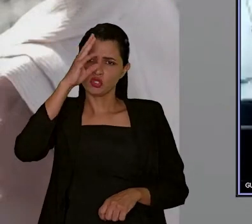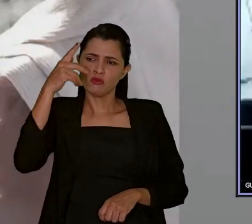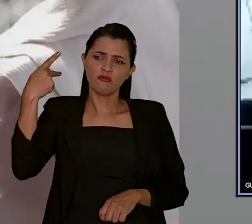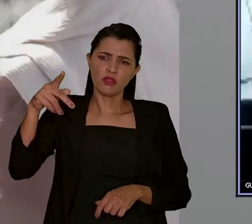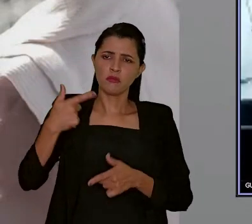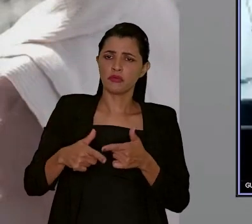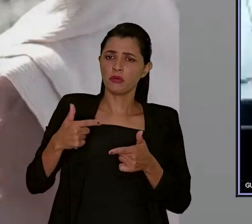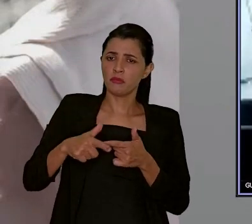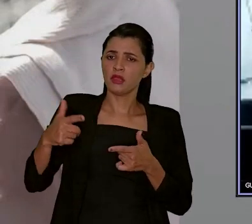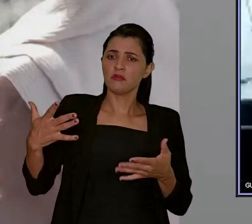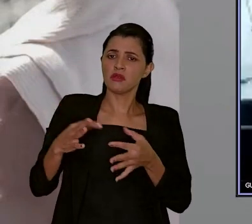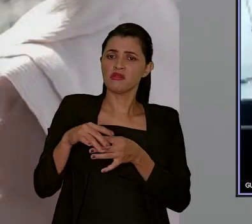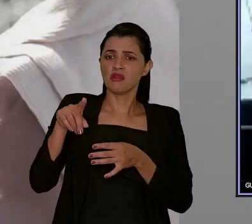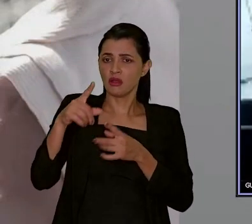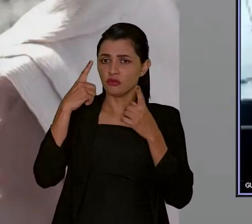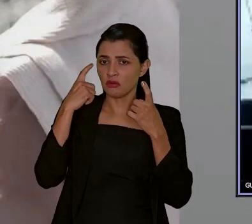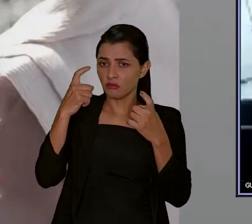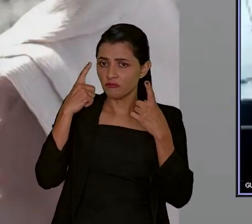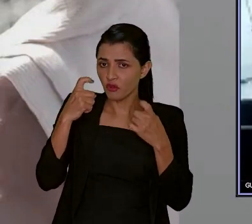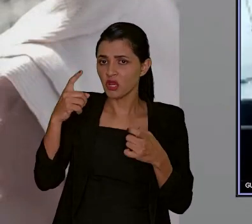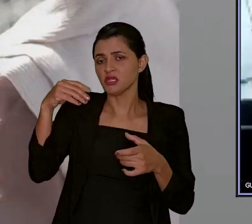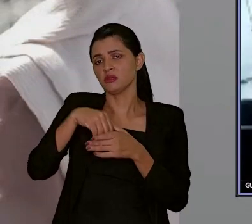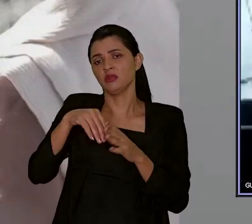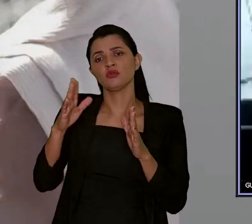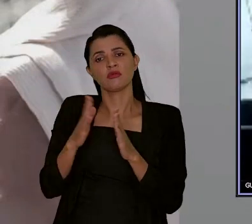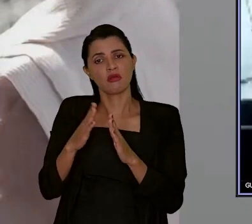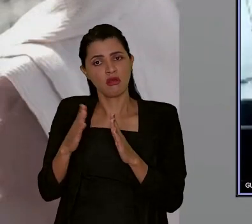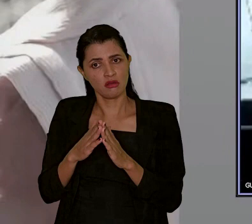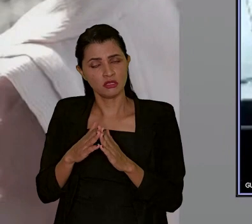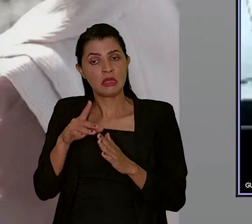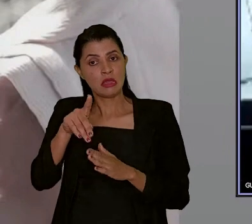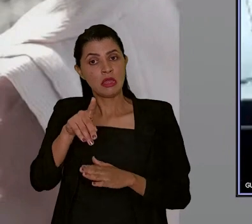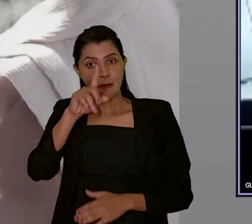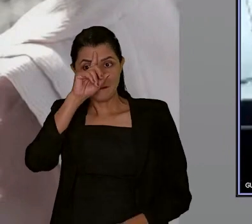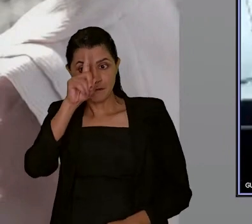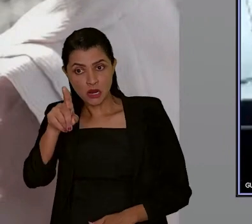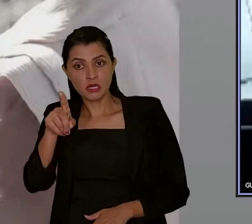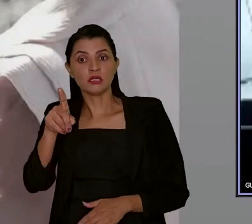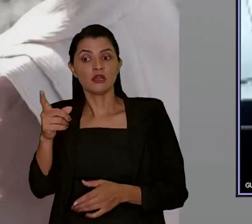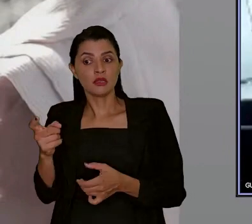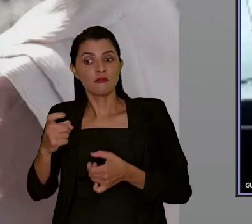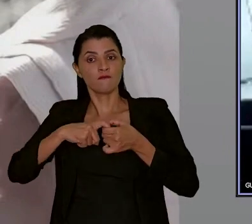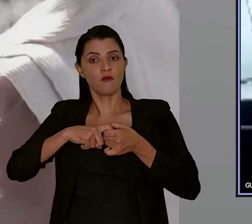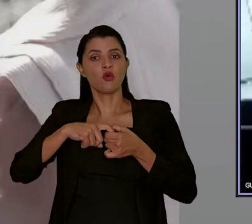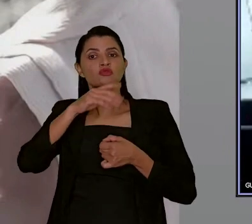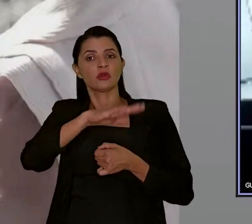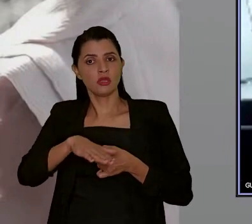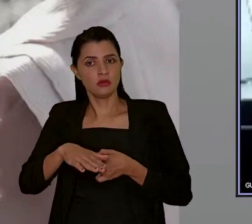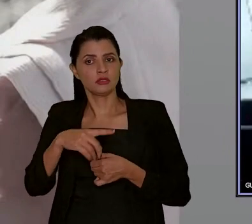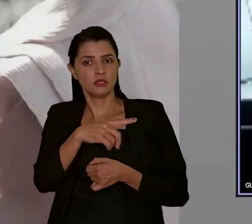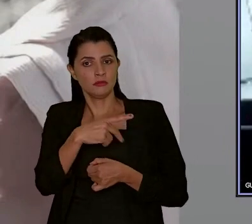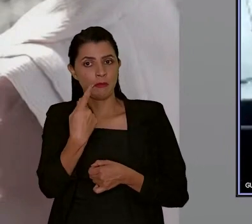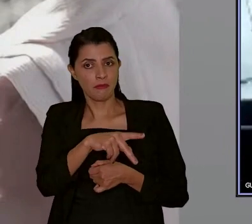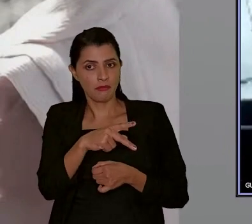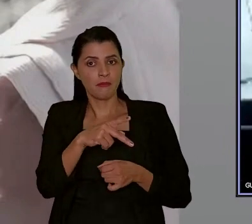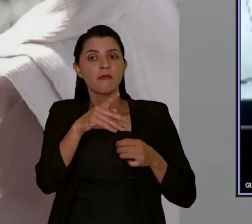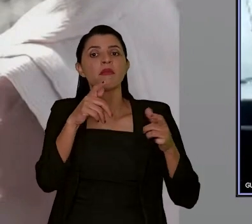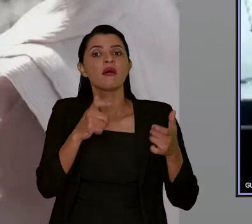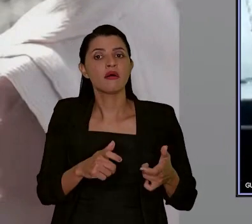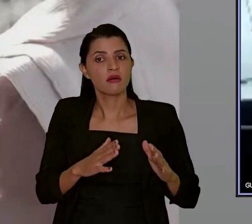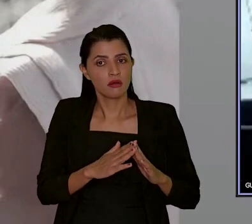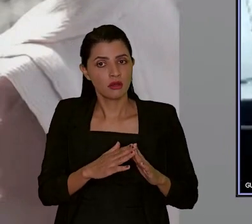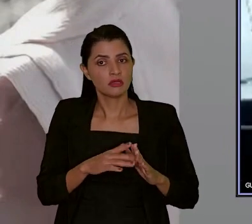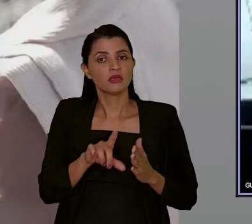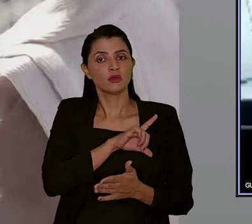violência doméstica e, portanto, ordene que haja o retorno da criança. Então, vejam, as